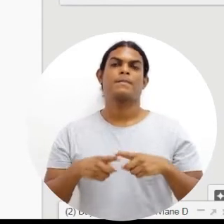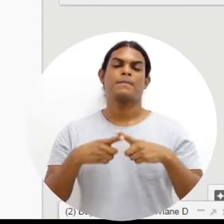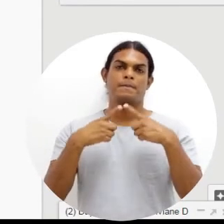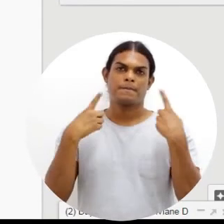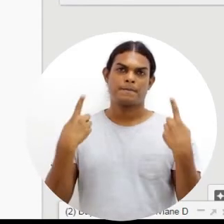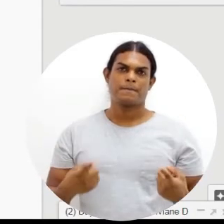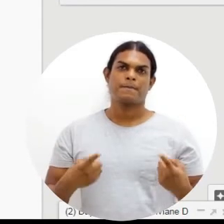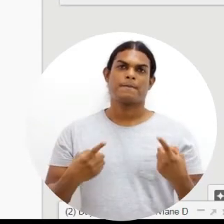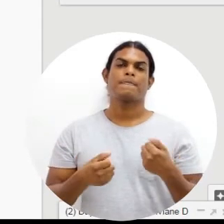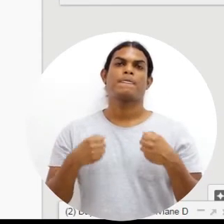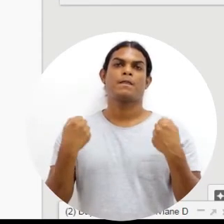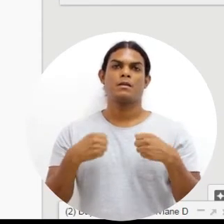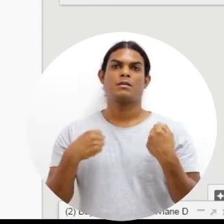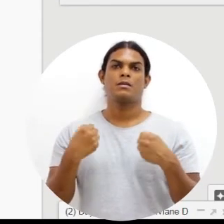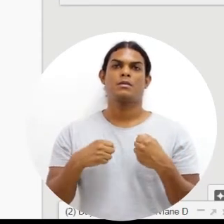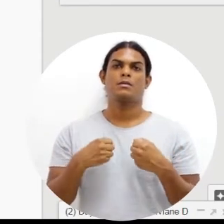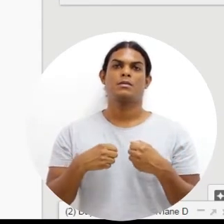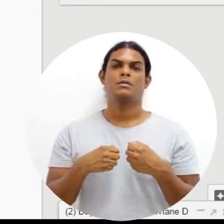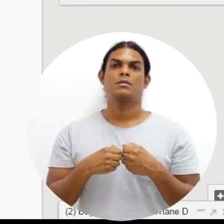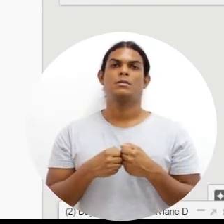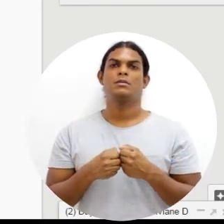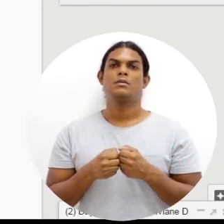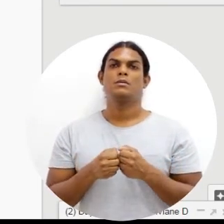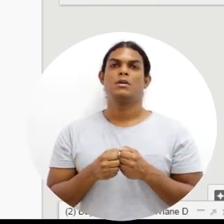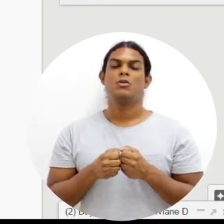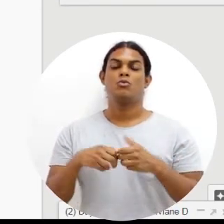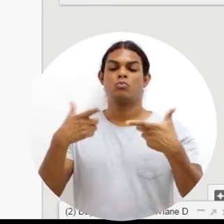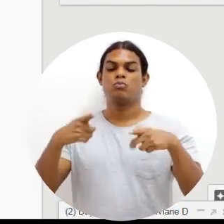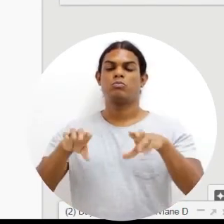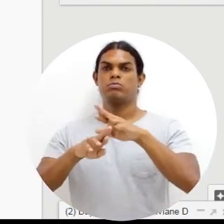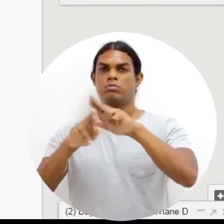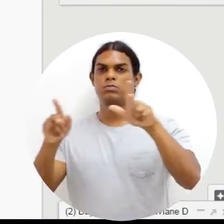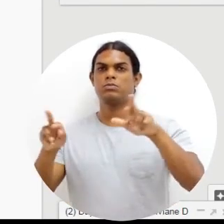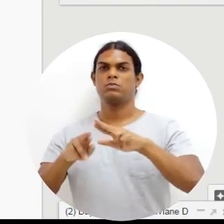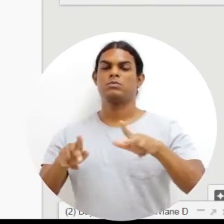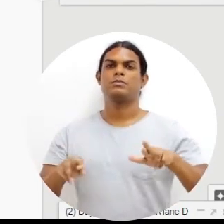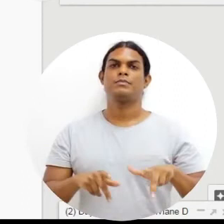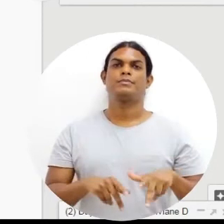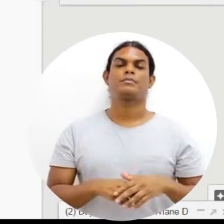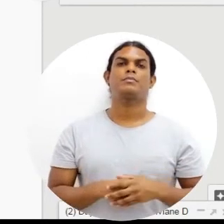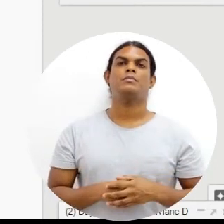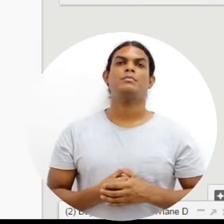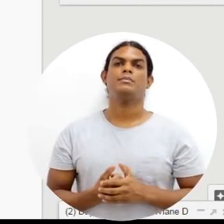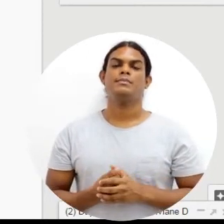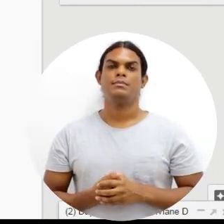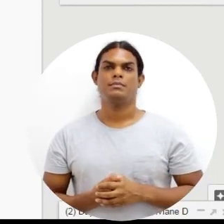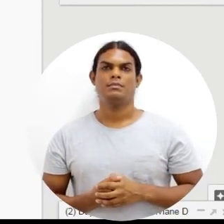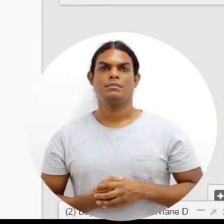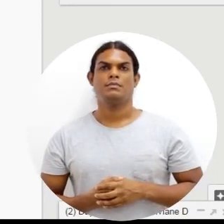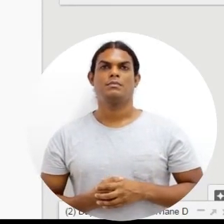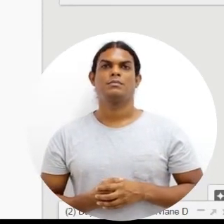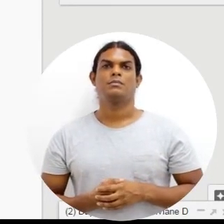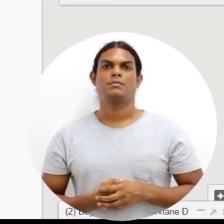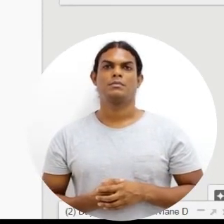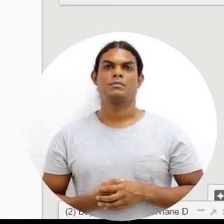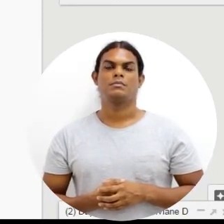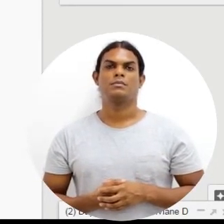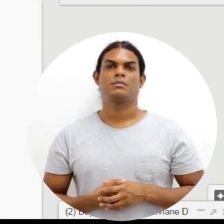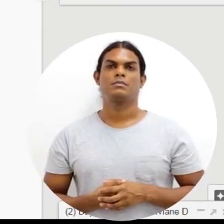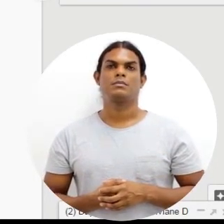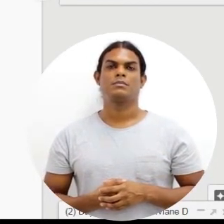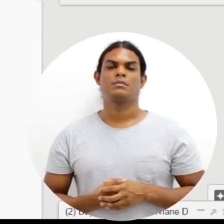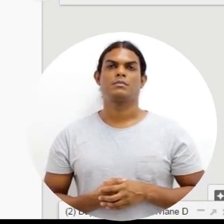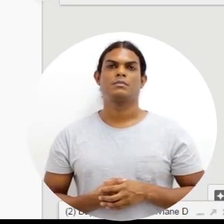mas que poderia estar em um tempo diferente do meu. Ela poderia entrar depois, acessar o mesmo documento e fazer essas mesmas coisas. Incluir